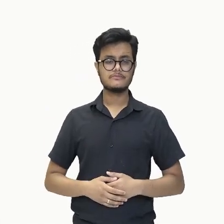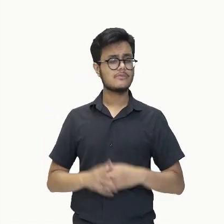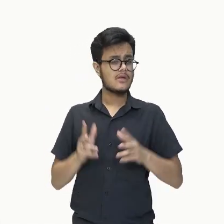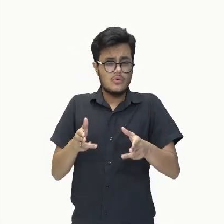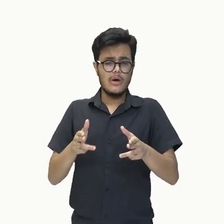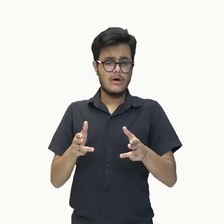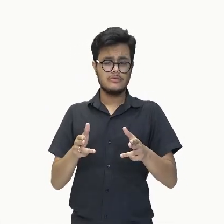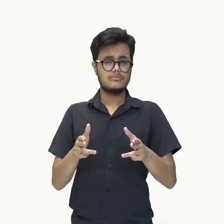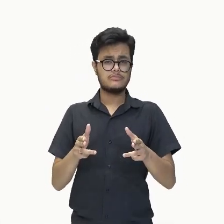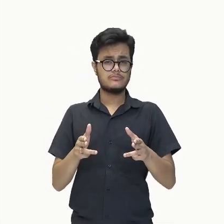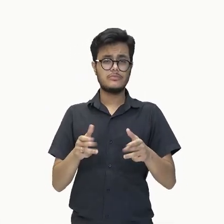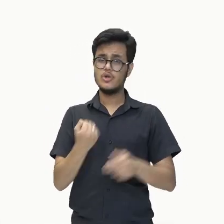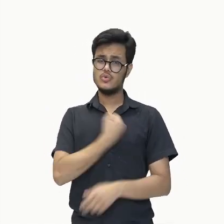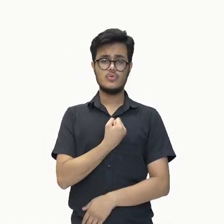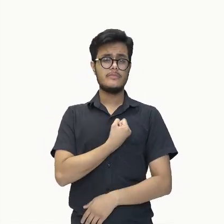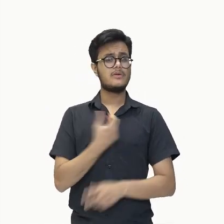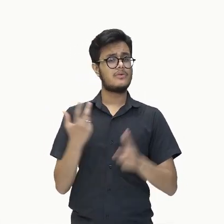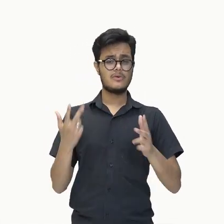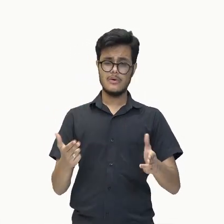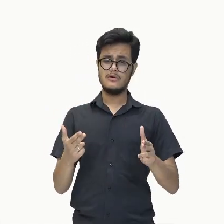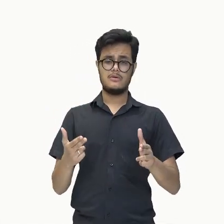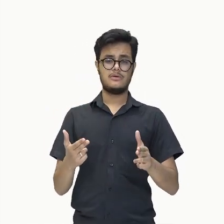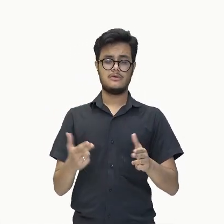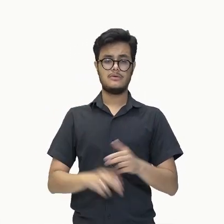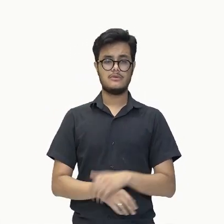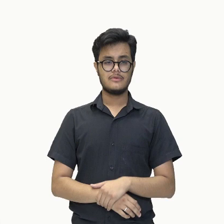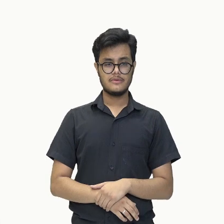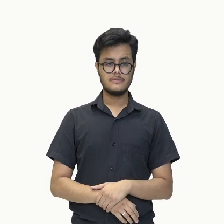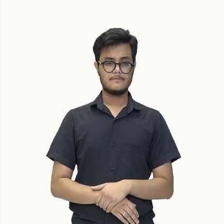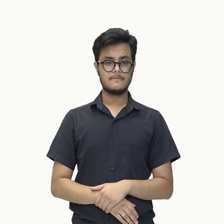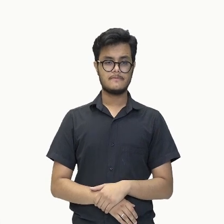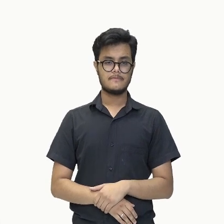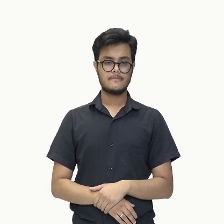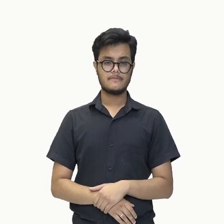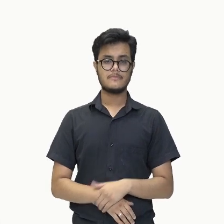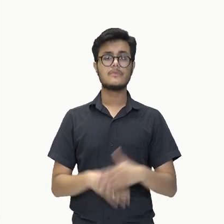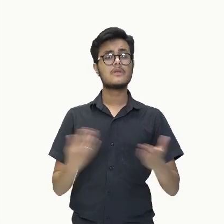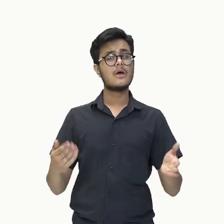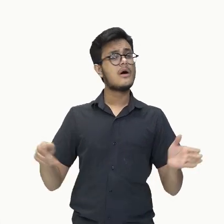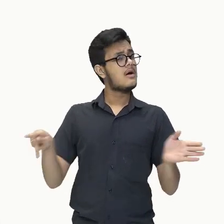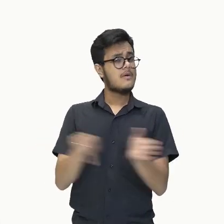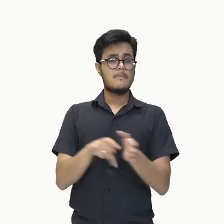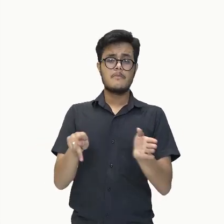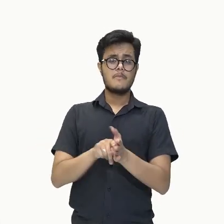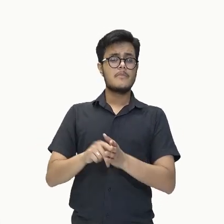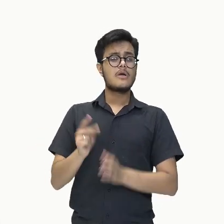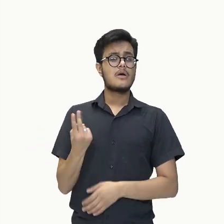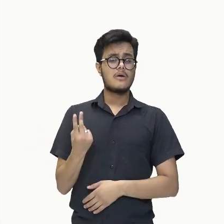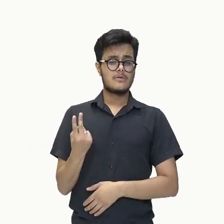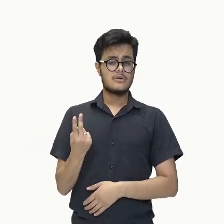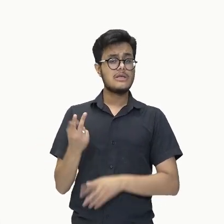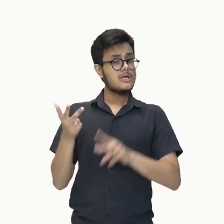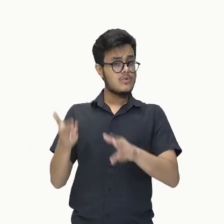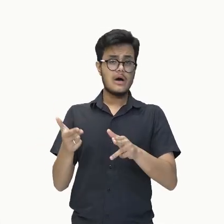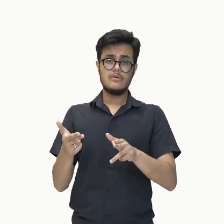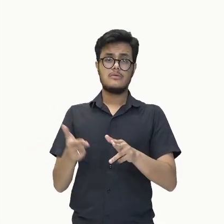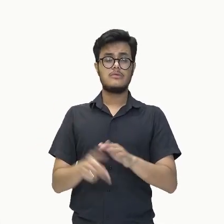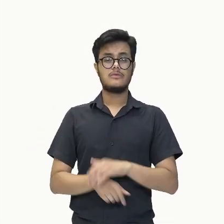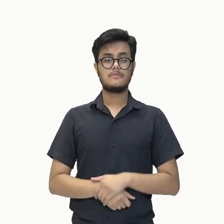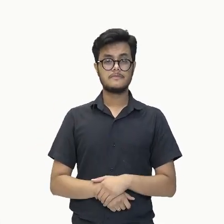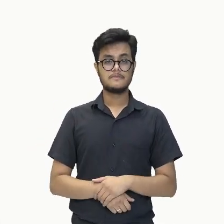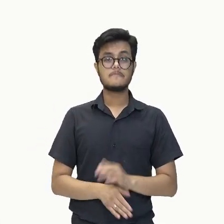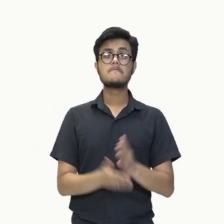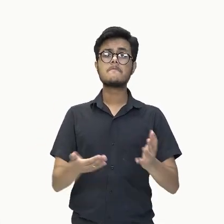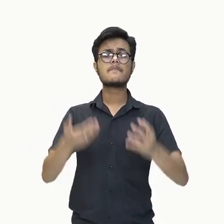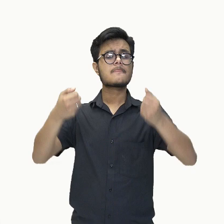possui o mesmo valor, certo? Então, podemos dizer que é um produto de potência de mesma base. Então, nós podemos dizer o